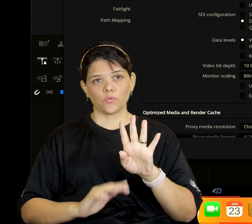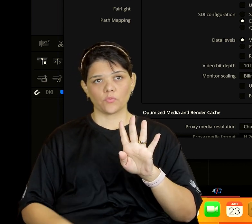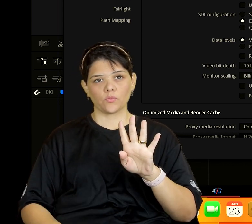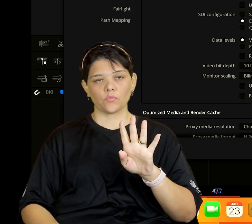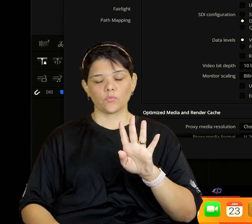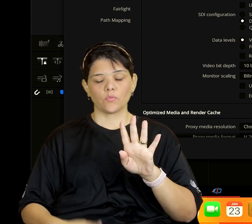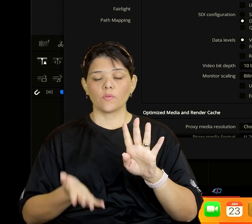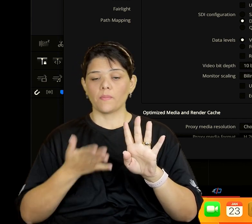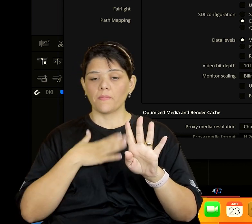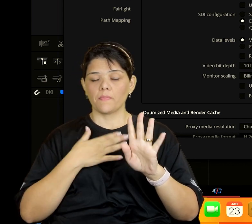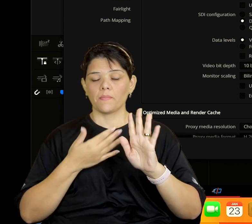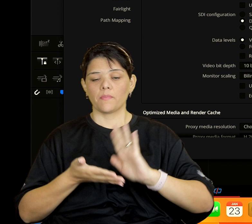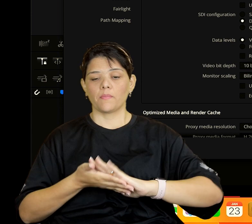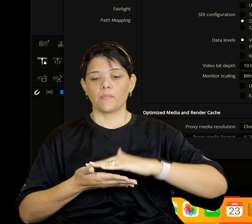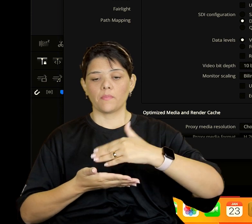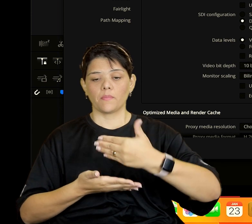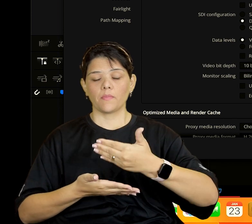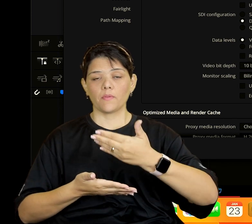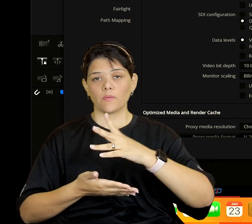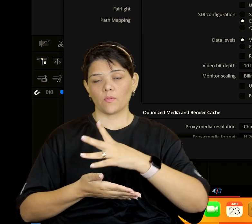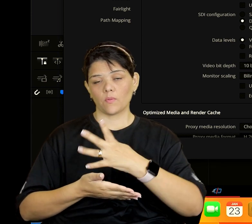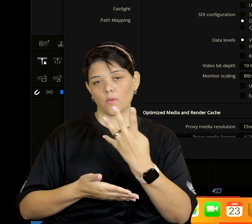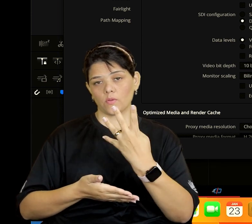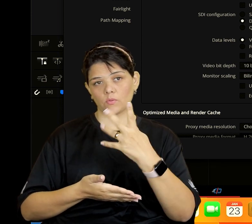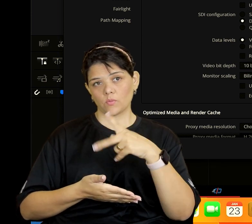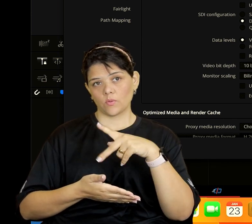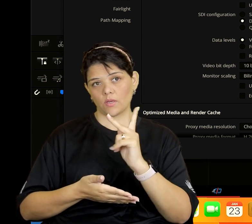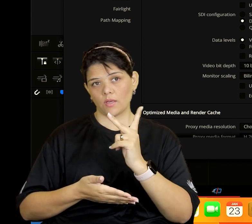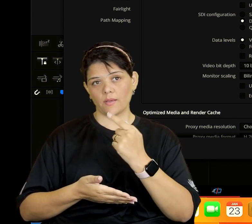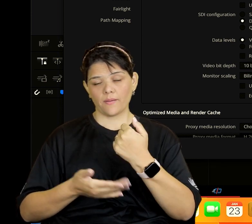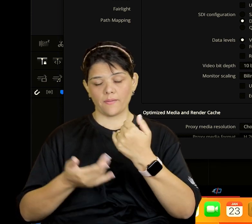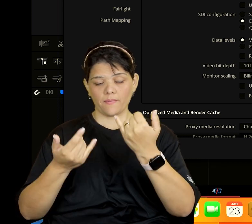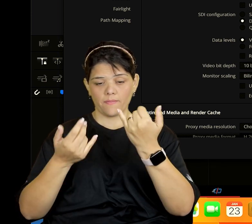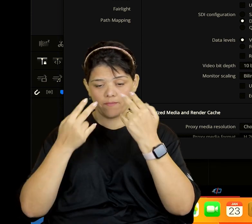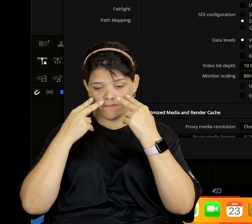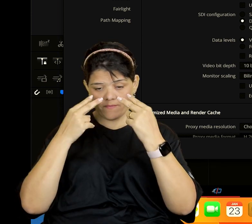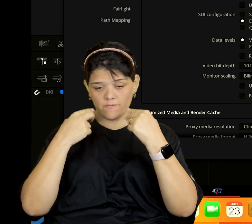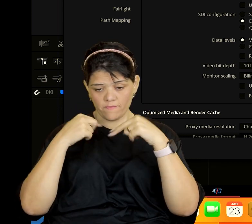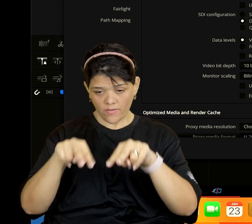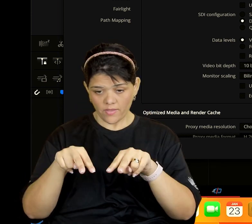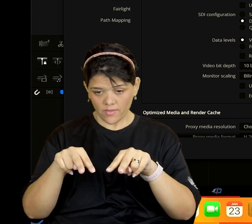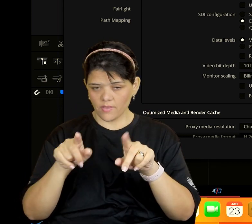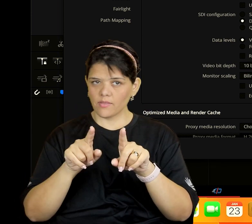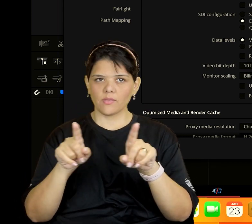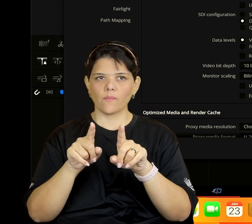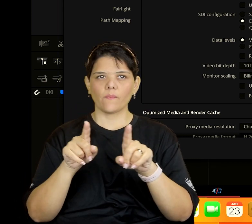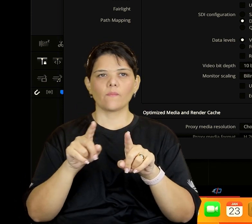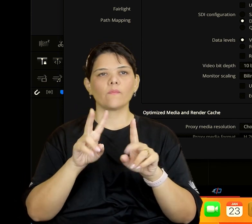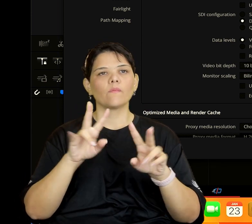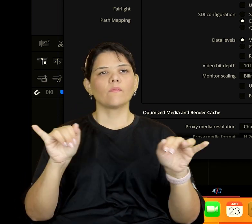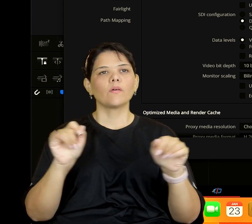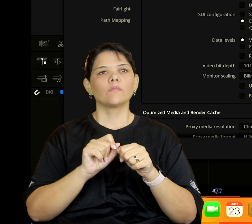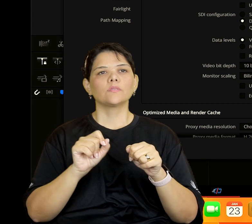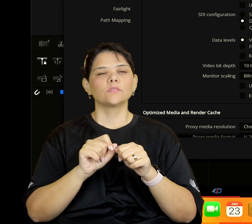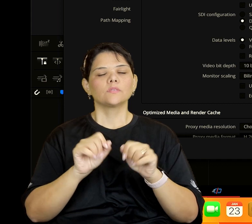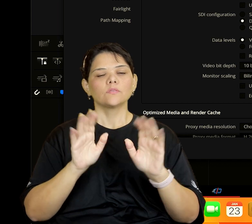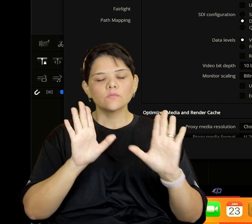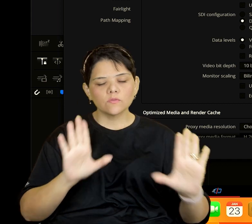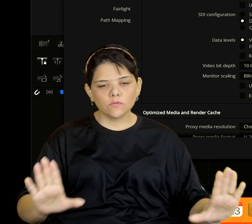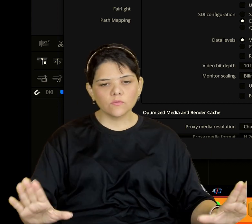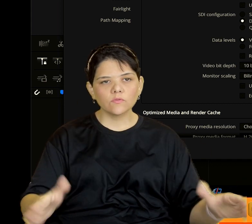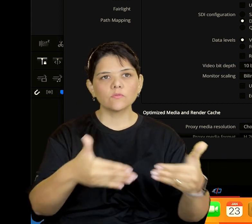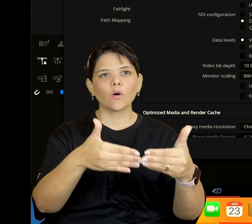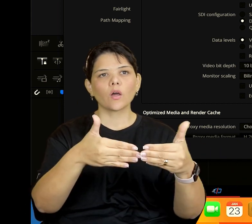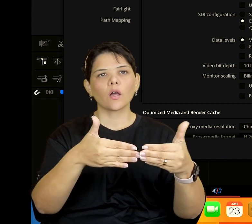esse 4K para você ver. Então, ele vai estar processado em quê? Ele está focado em quê? Processar